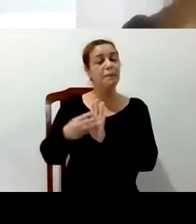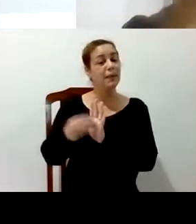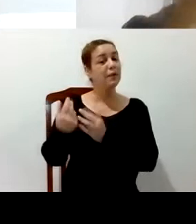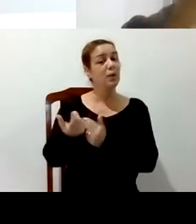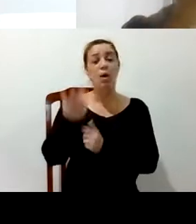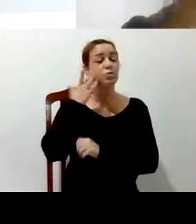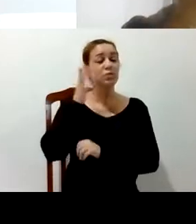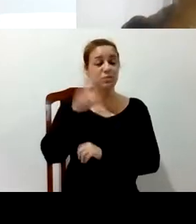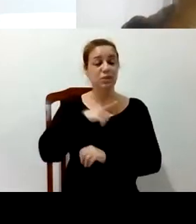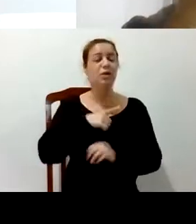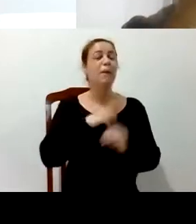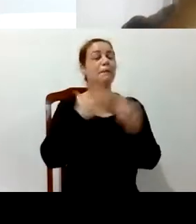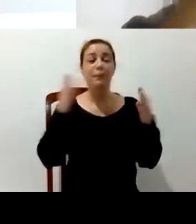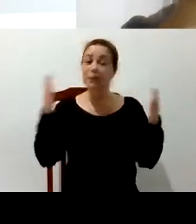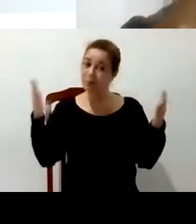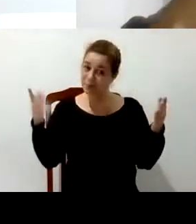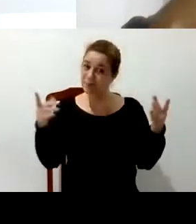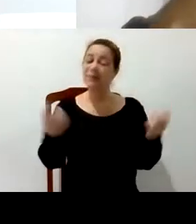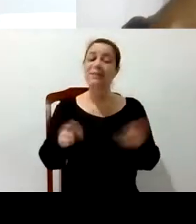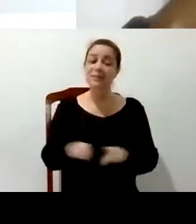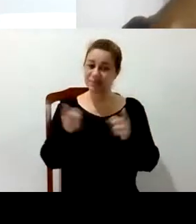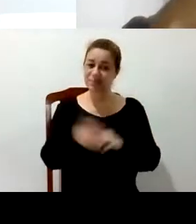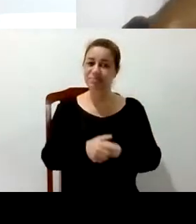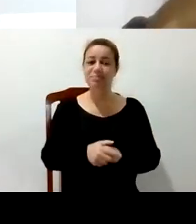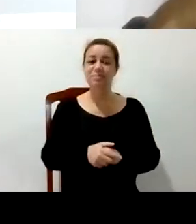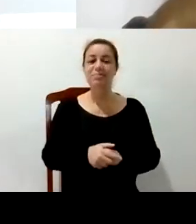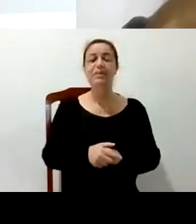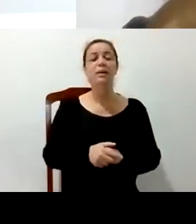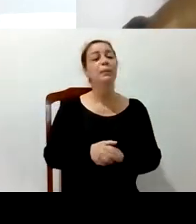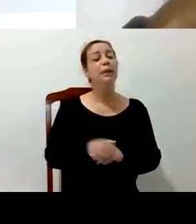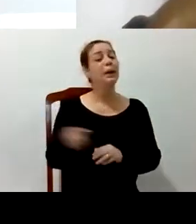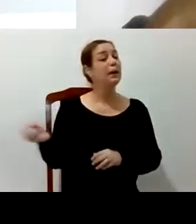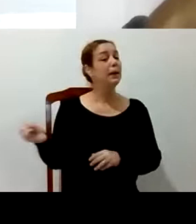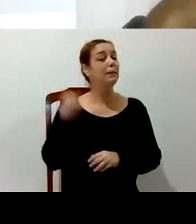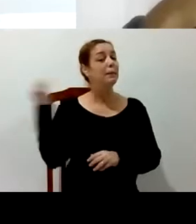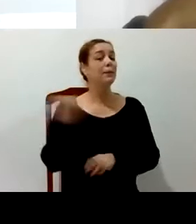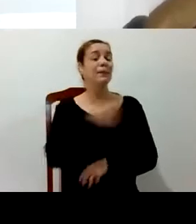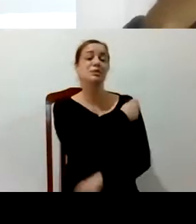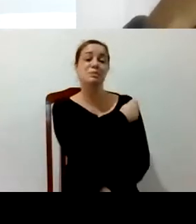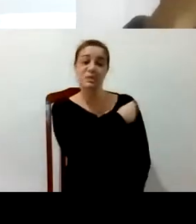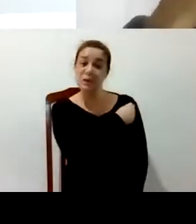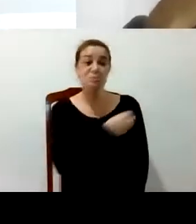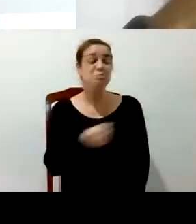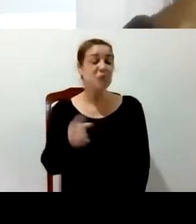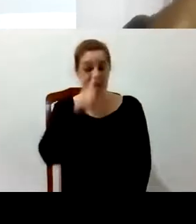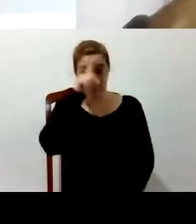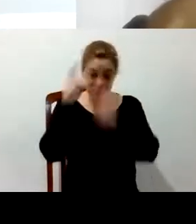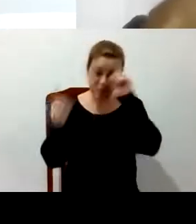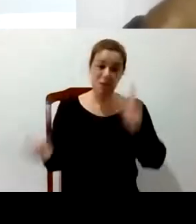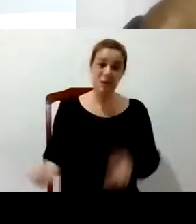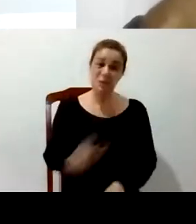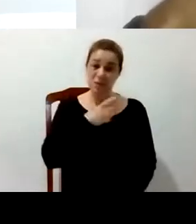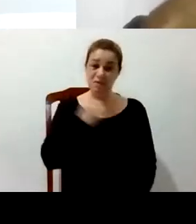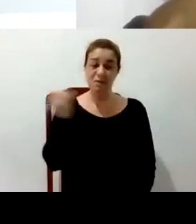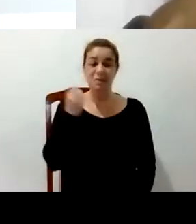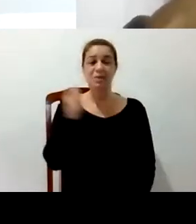Aí também mandou te parabenizar, que realmente é uma inovação muito importante para os alunos. E a Elizabeth falou que você esqueceu de